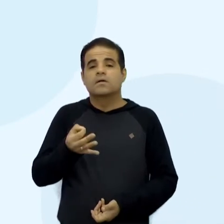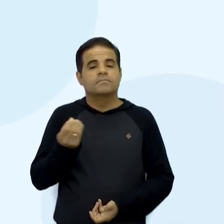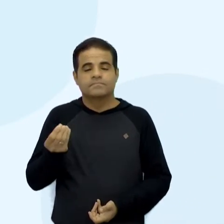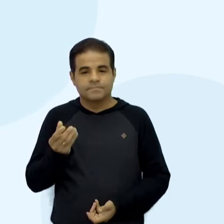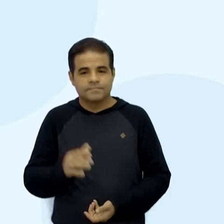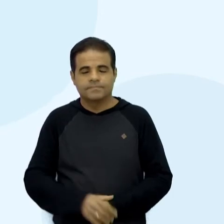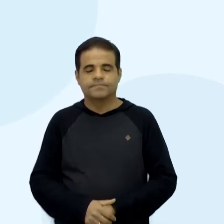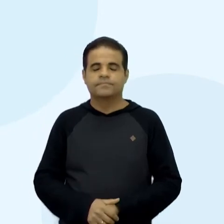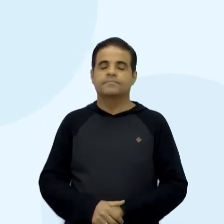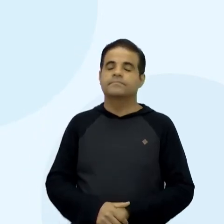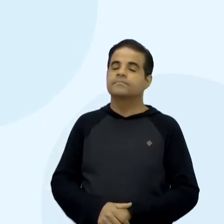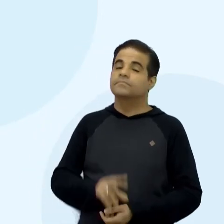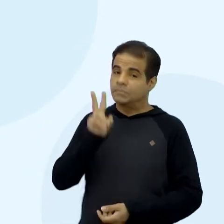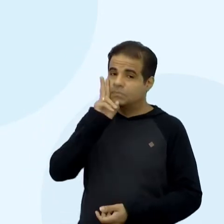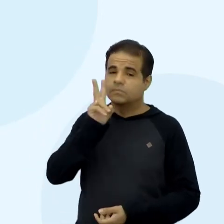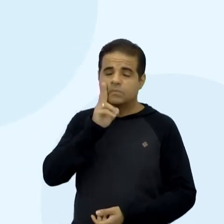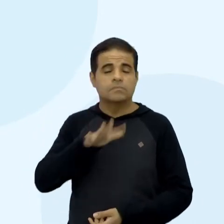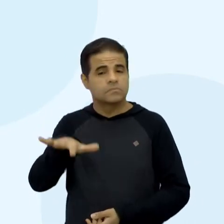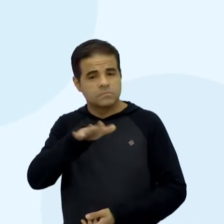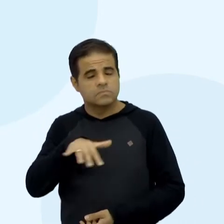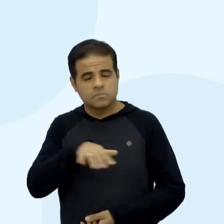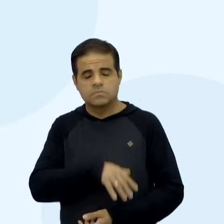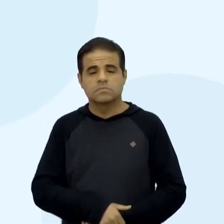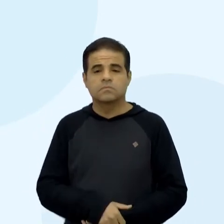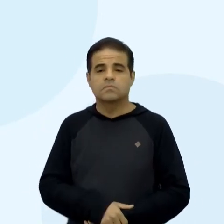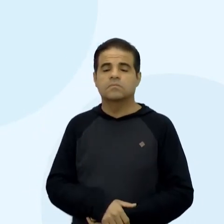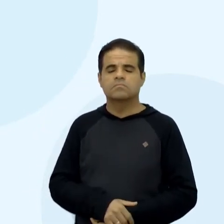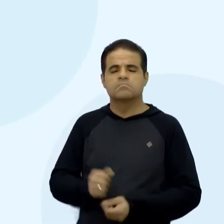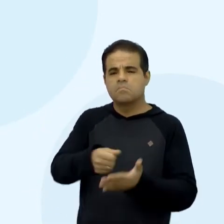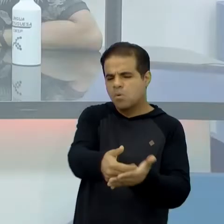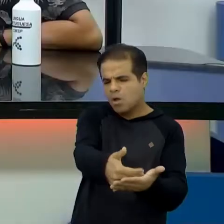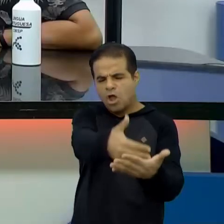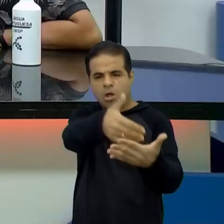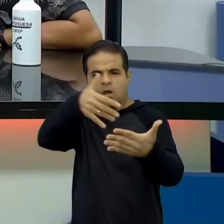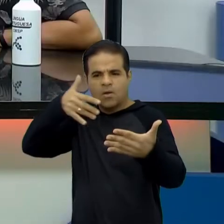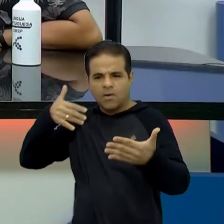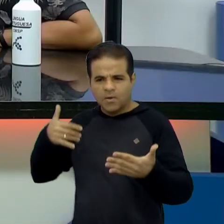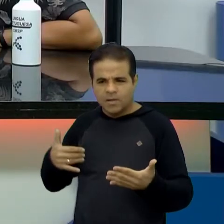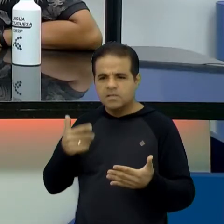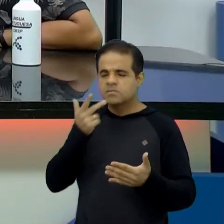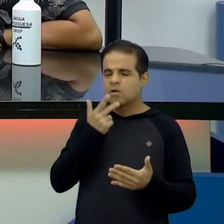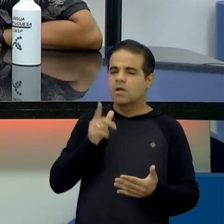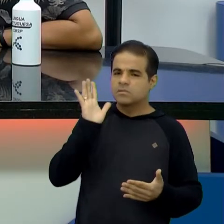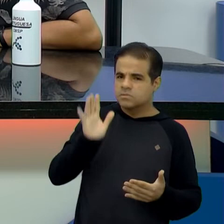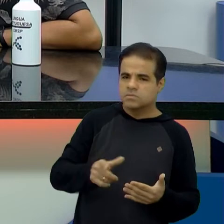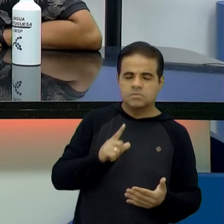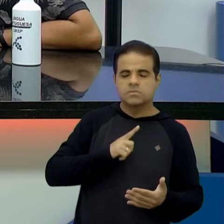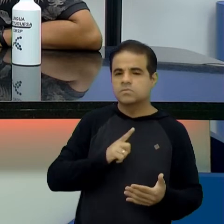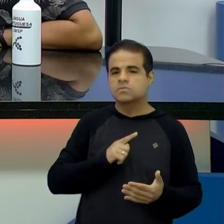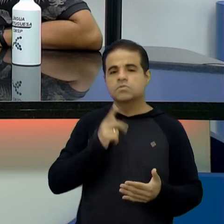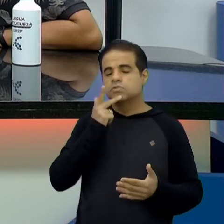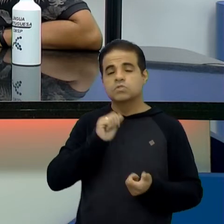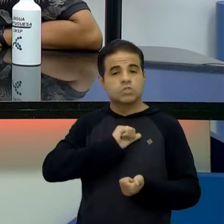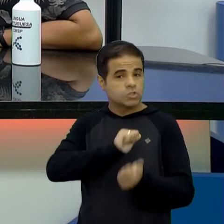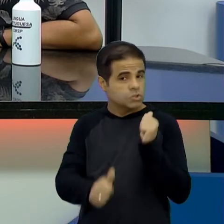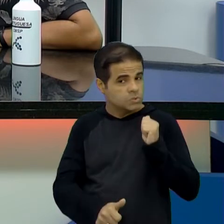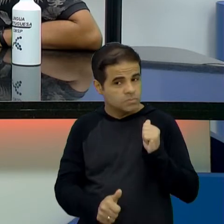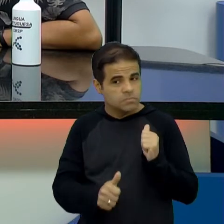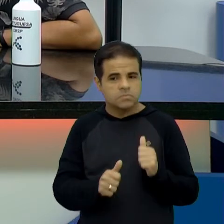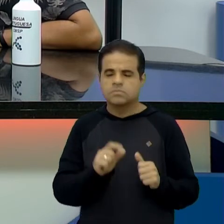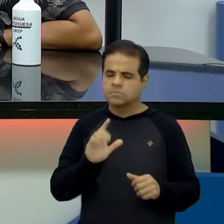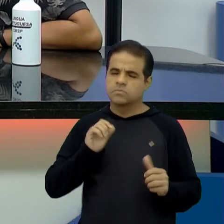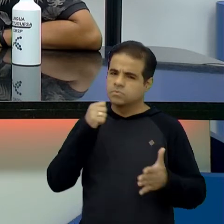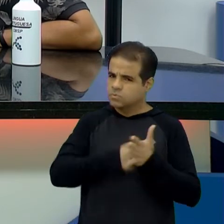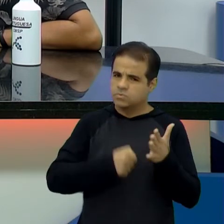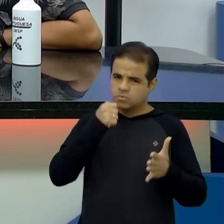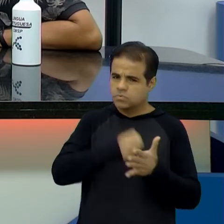a histórico também da ancestralidade. Você viu que ela falou ali? Ela não está falando agora só do esporte, ela falou assim, isso é a luta